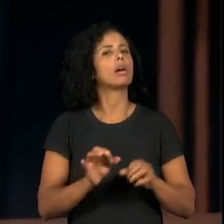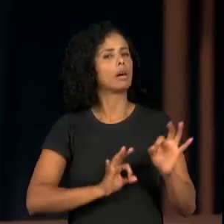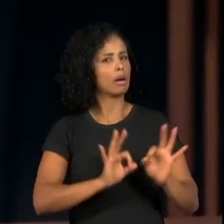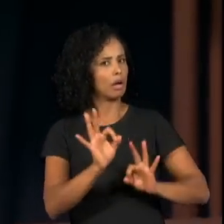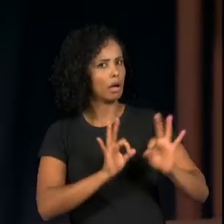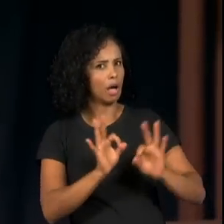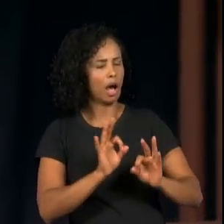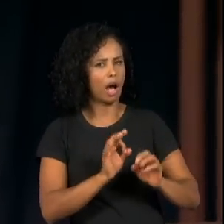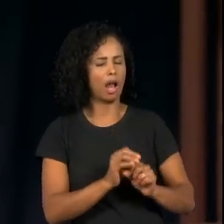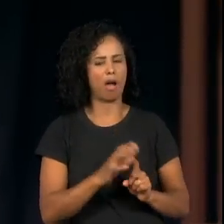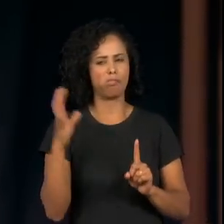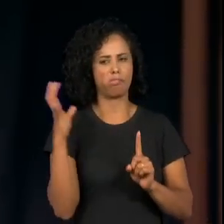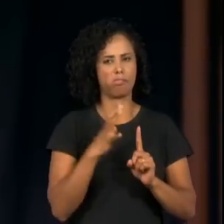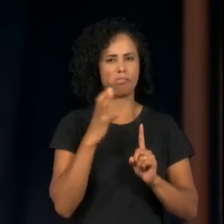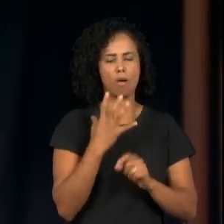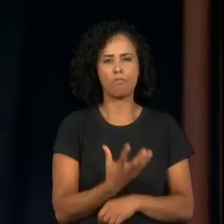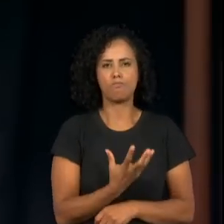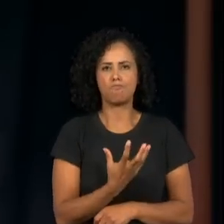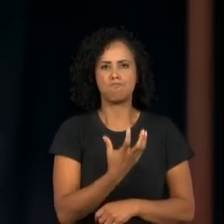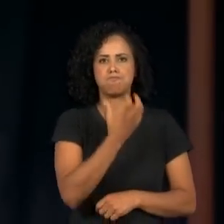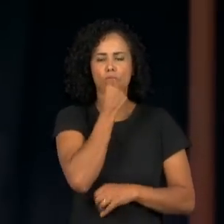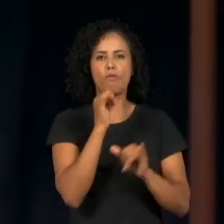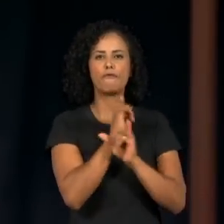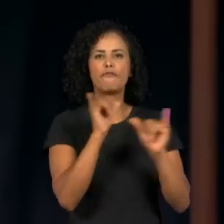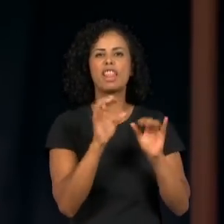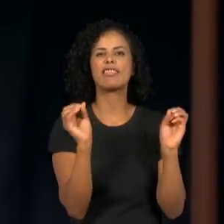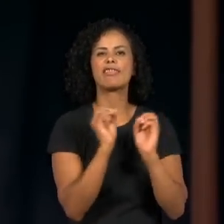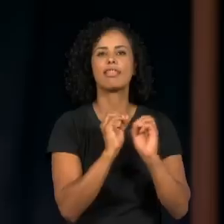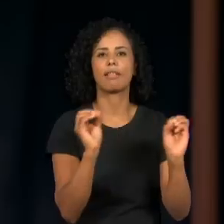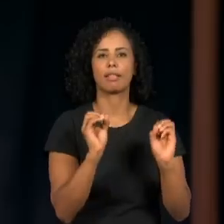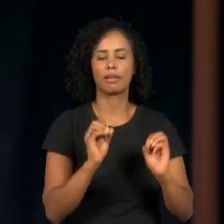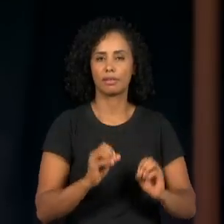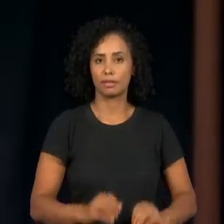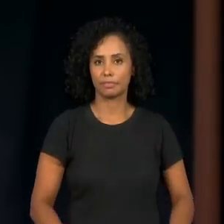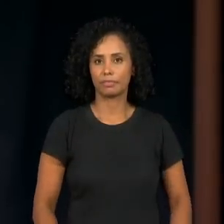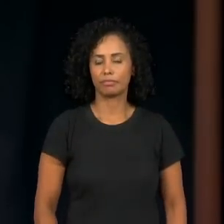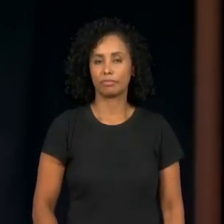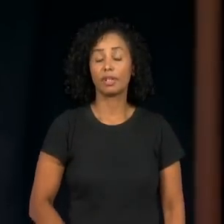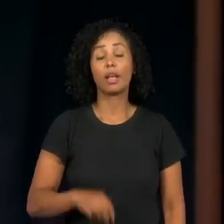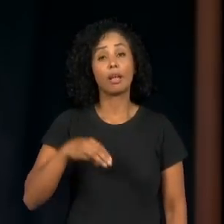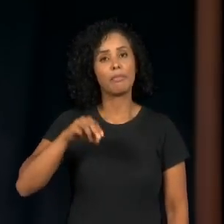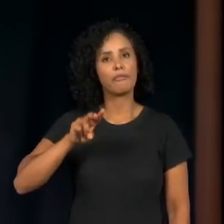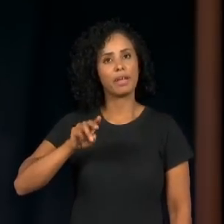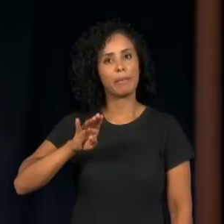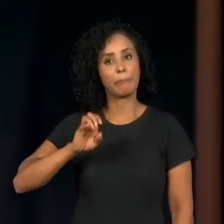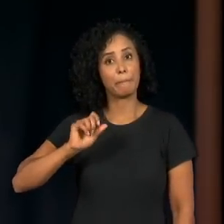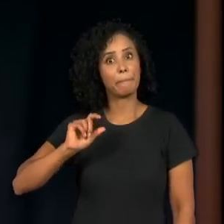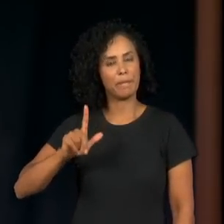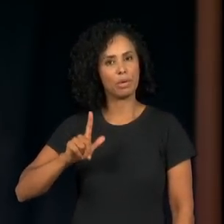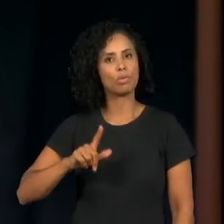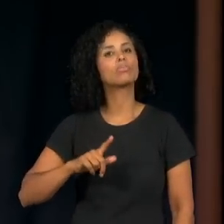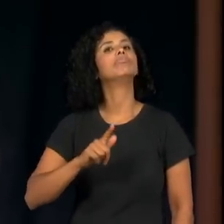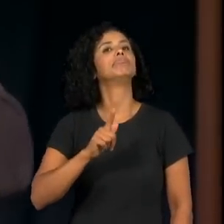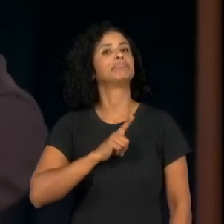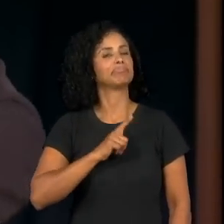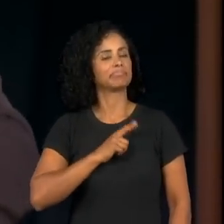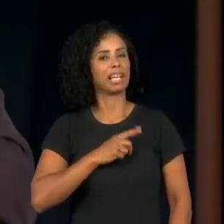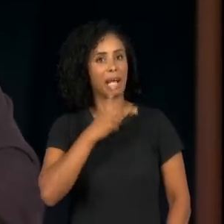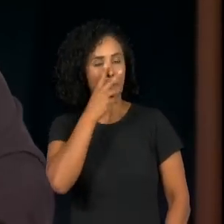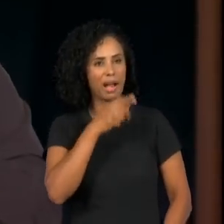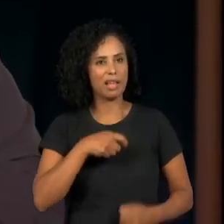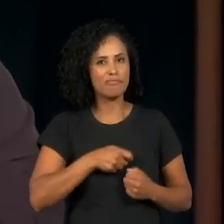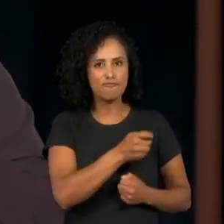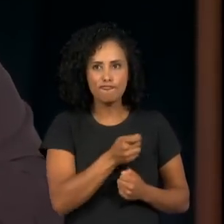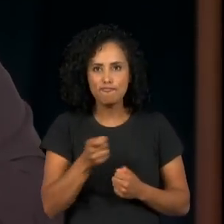comportados sem ter voz para falar nada. É o MV Bill, em Esgrima, música que abre o mais